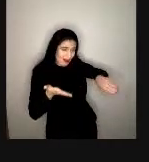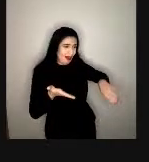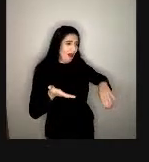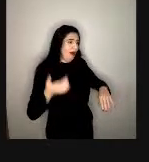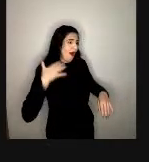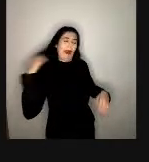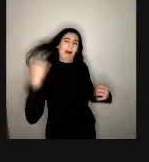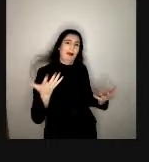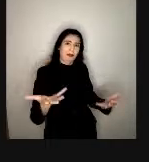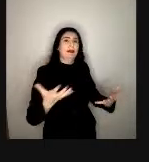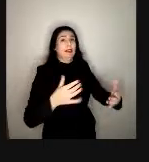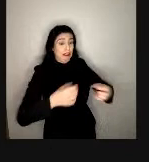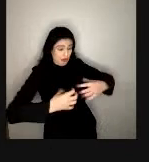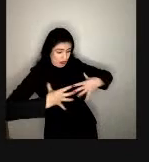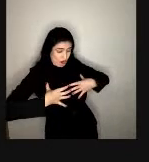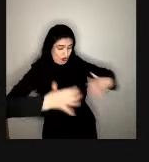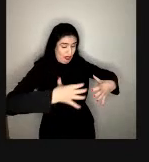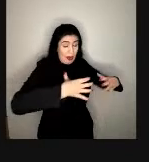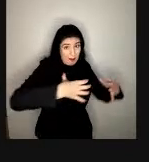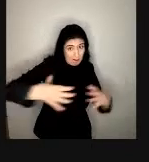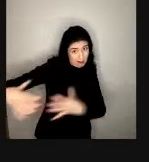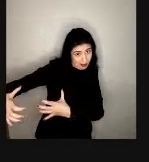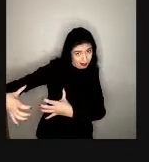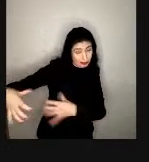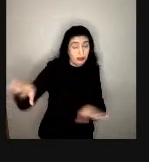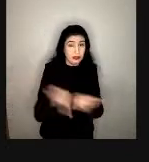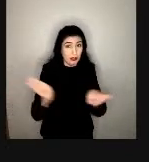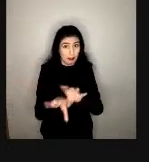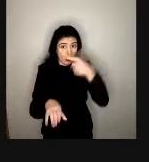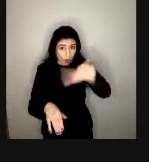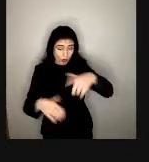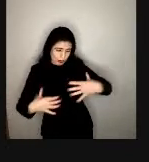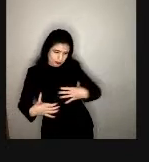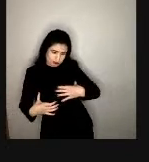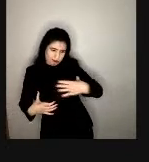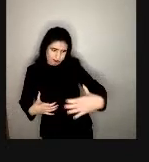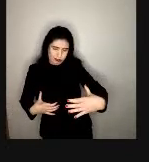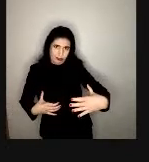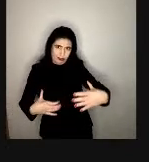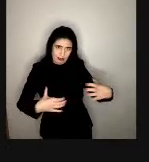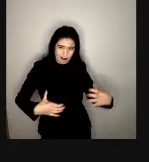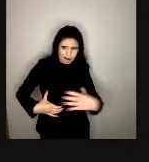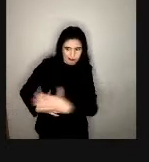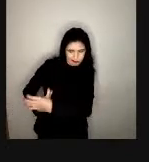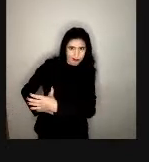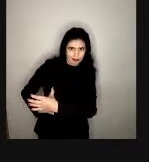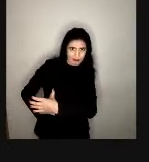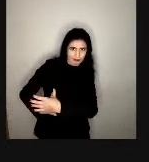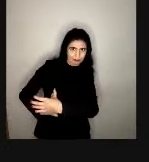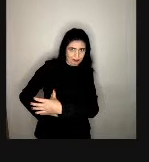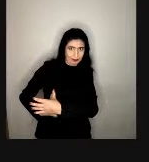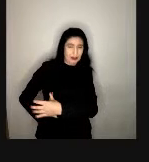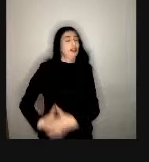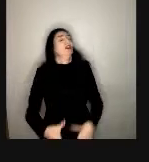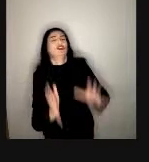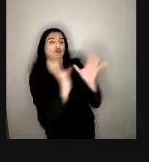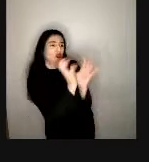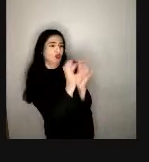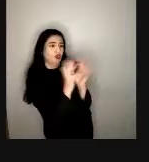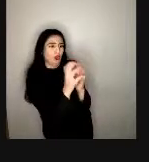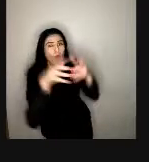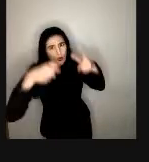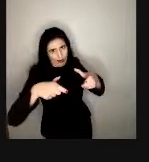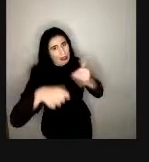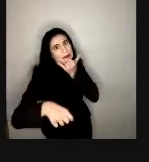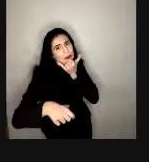mastectomia, e que logo depois ela ia ter que tirar outra mama e tirar útero e ovário. Então ela falou: eu quero mostrar essa minha garra, e eu